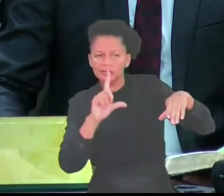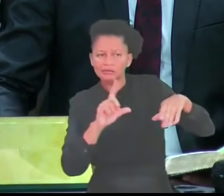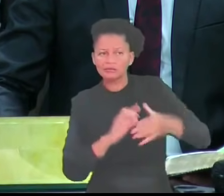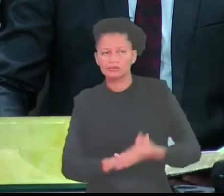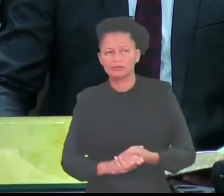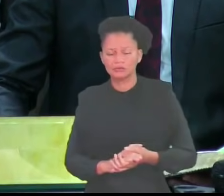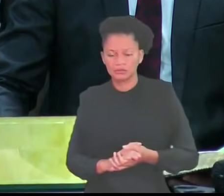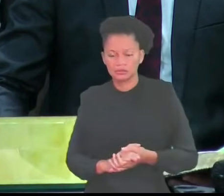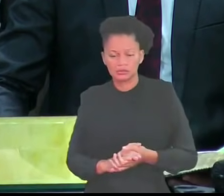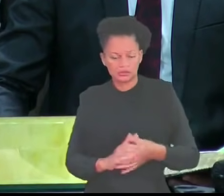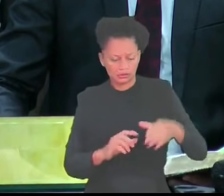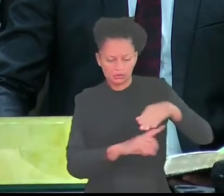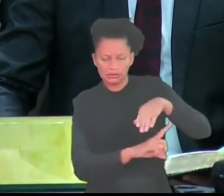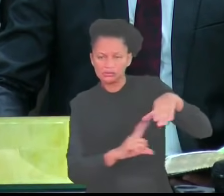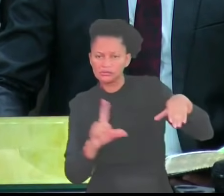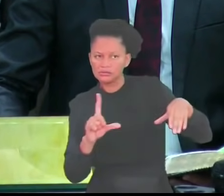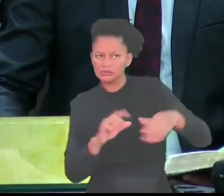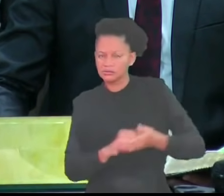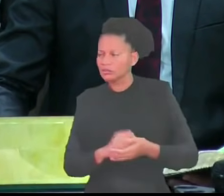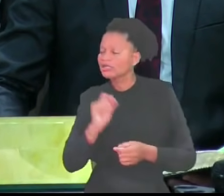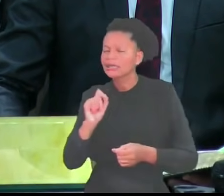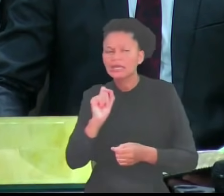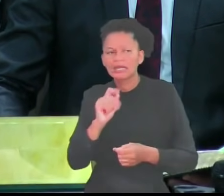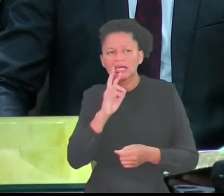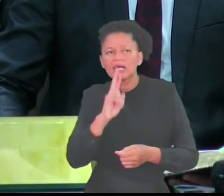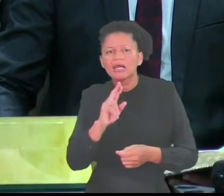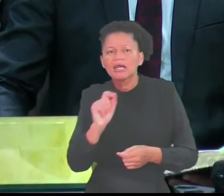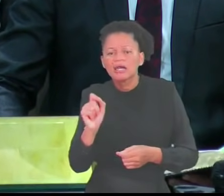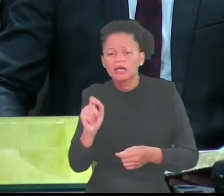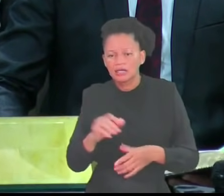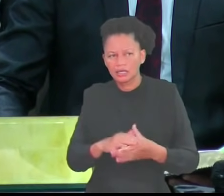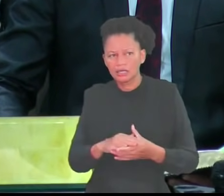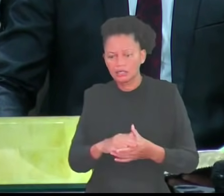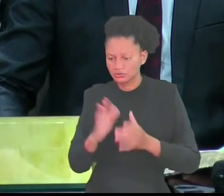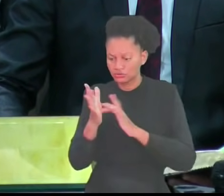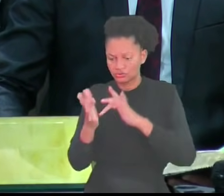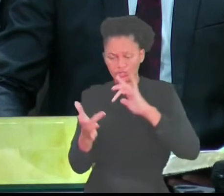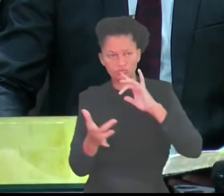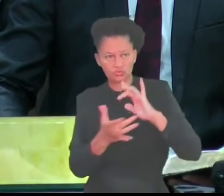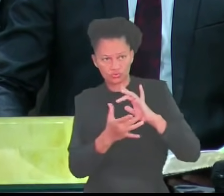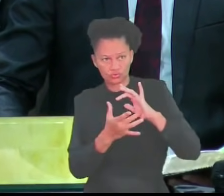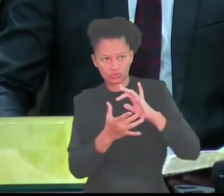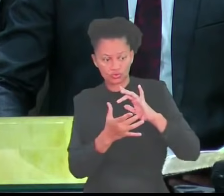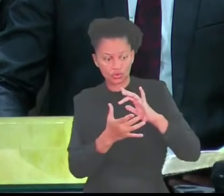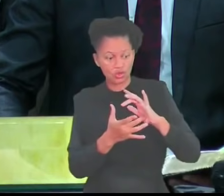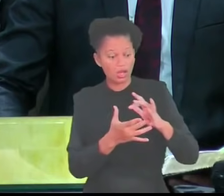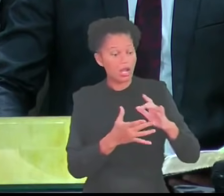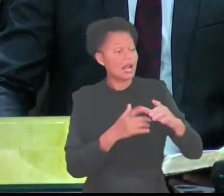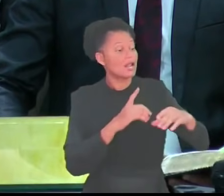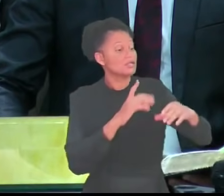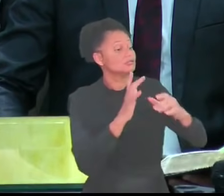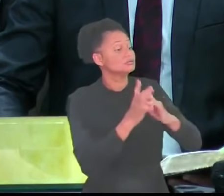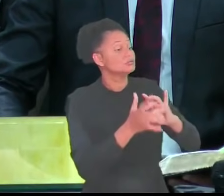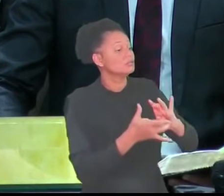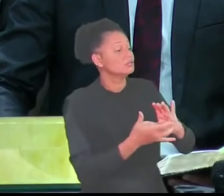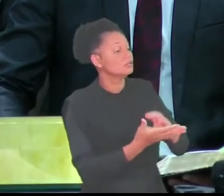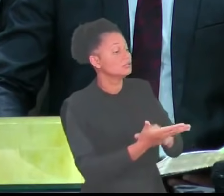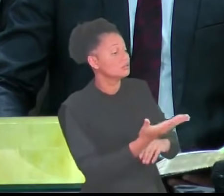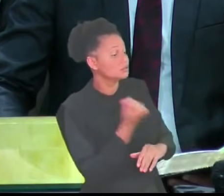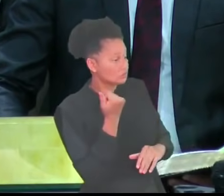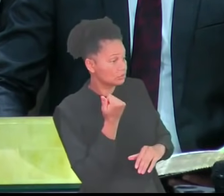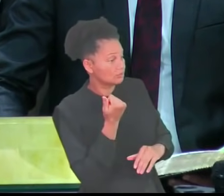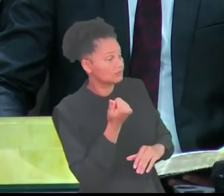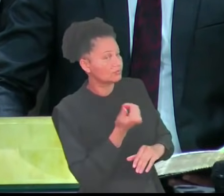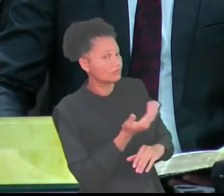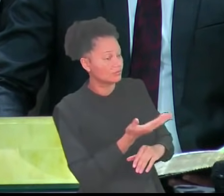Lázaro. Quem tirou Lázaro do túmulo? Quem tirou? Ele saiu. Jesus. Lázaro. Jesus disse: Lázaro, sai. Sai